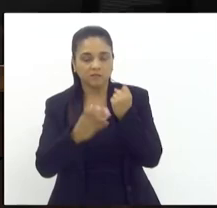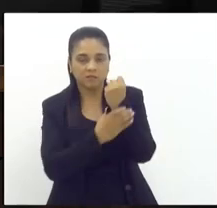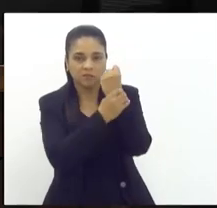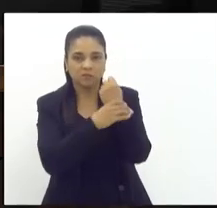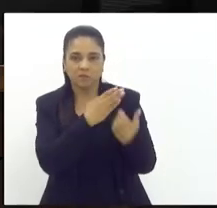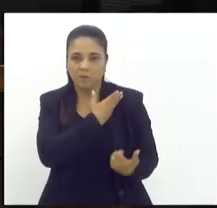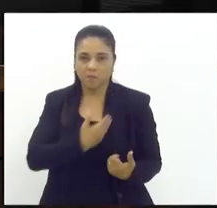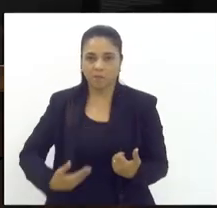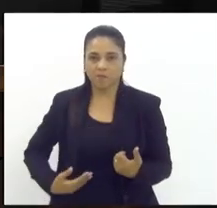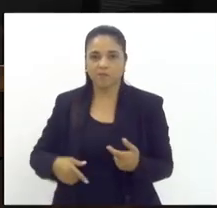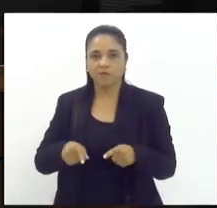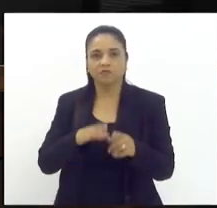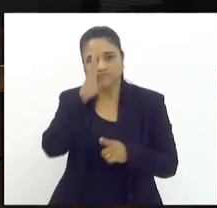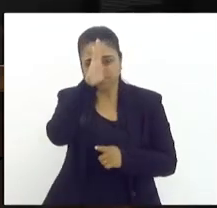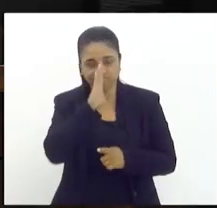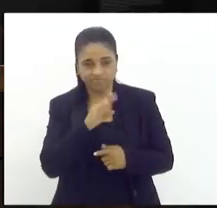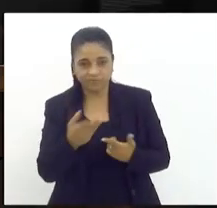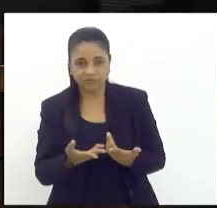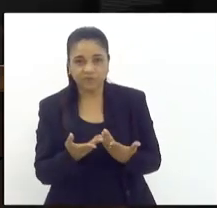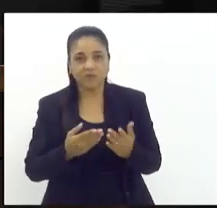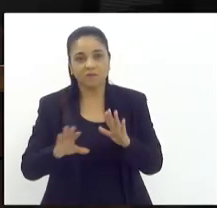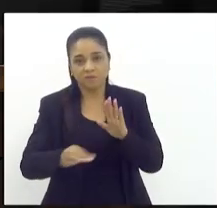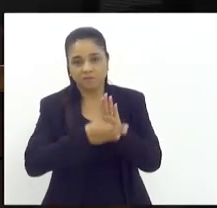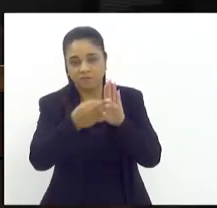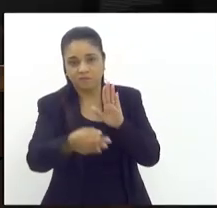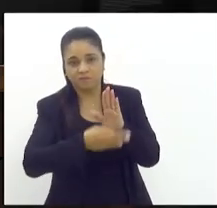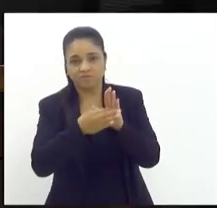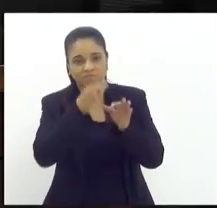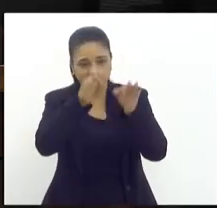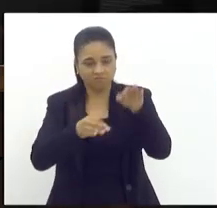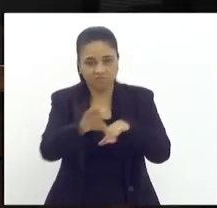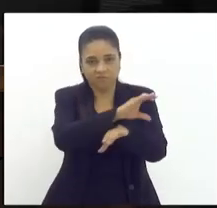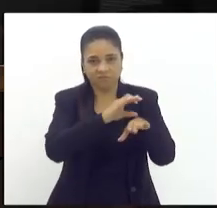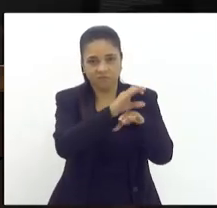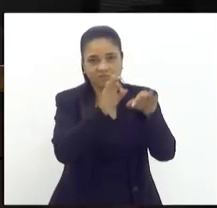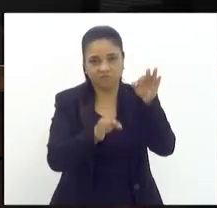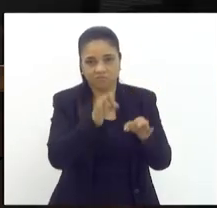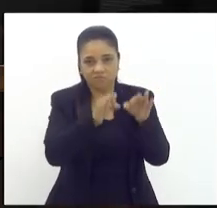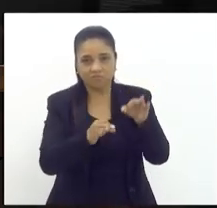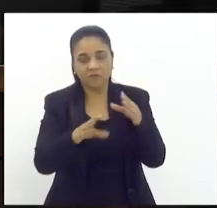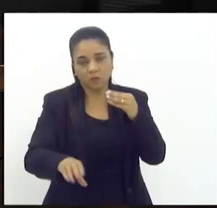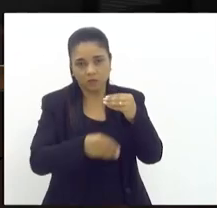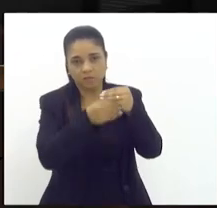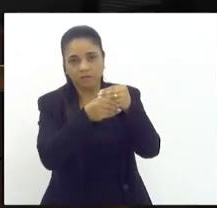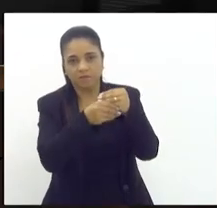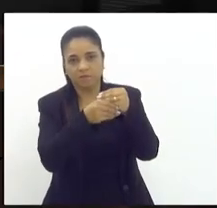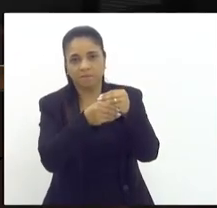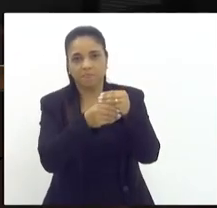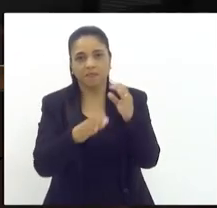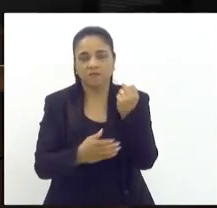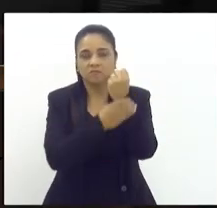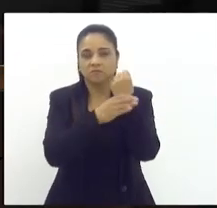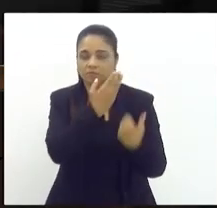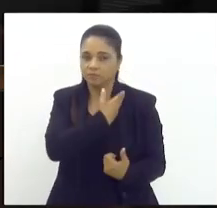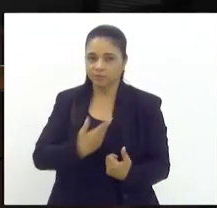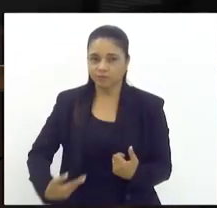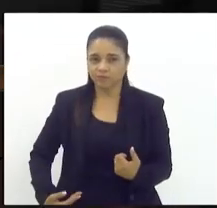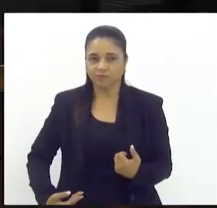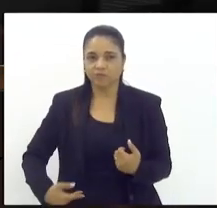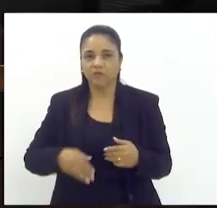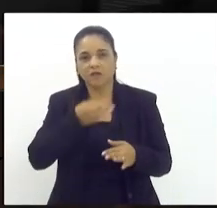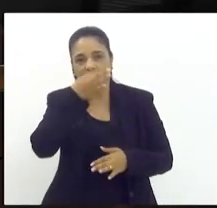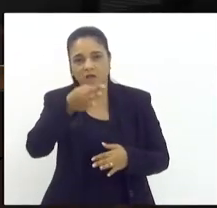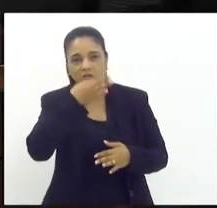de forma gratuita para eles as comissões constituição Justiça pela constitucionalidade com a emendas segurança pública e